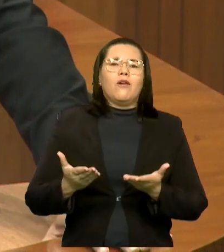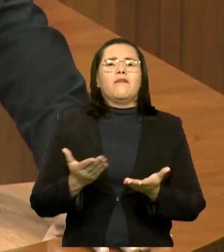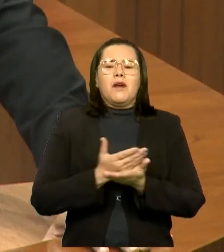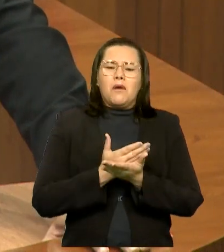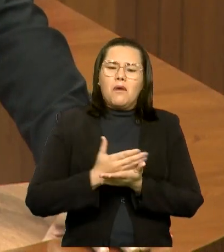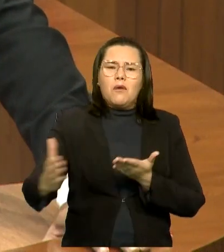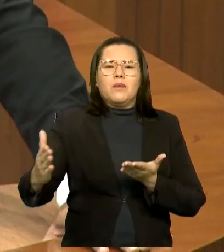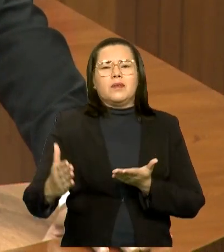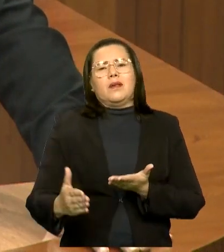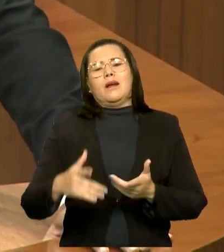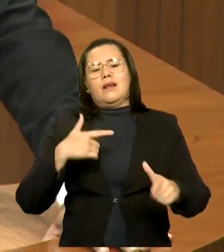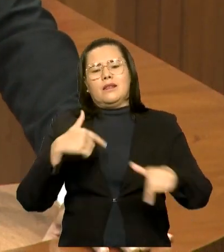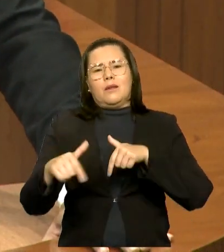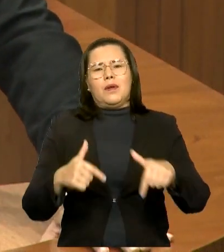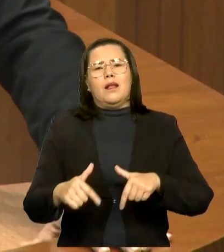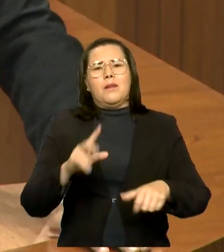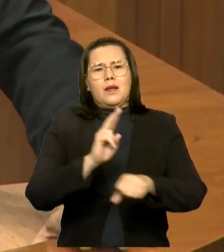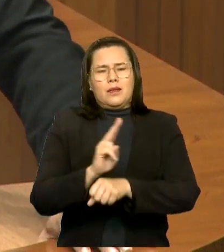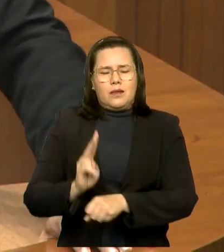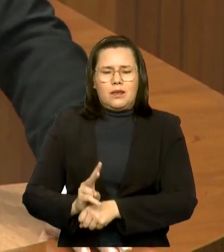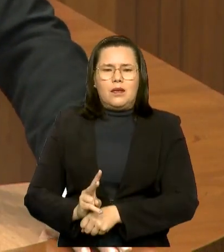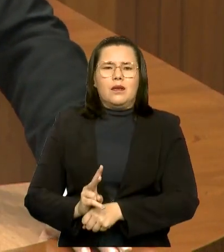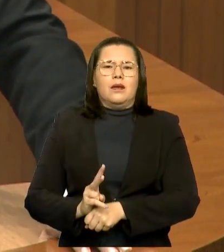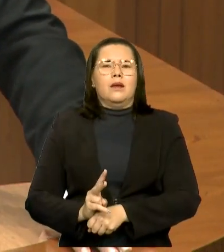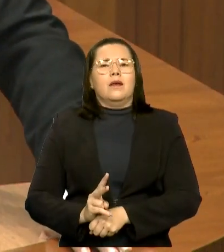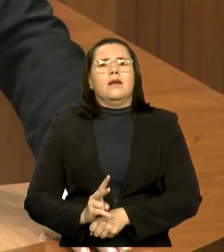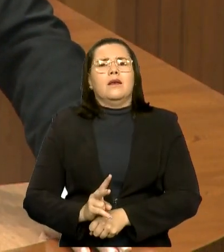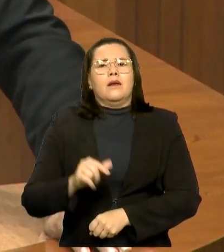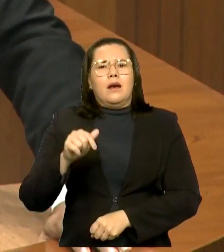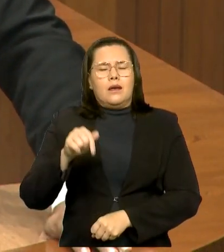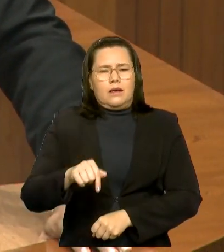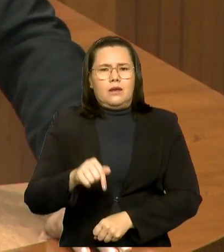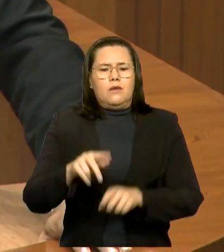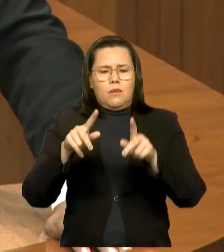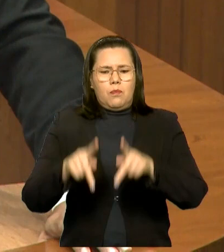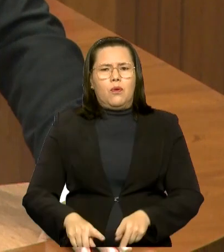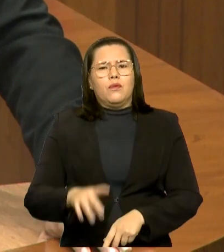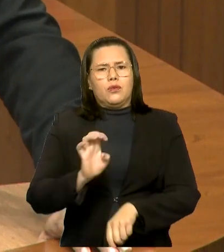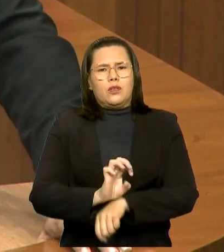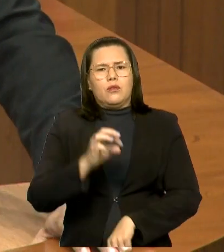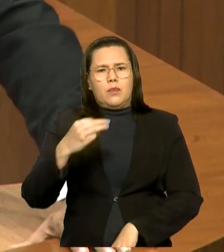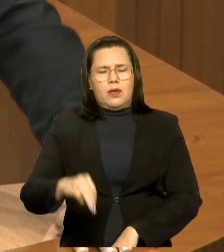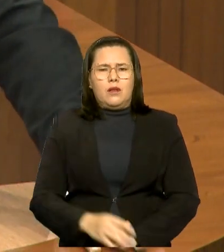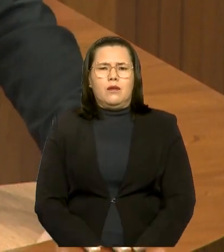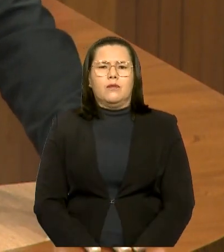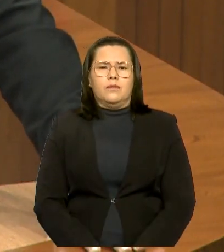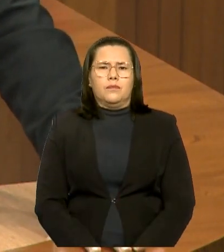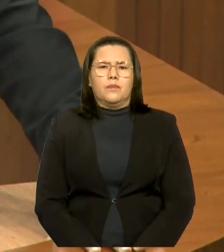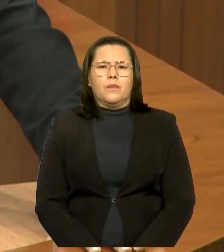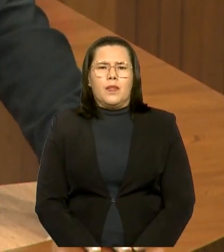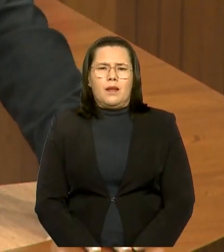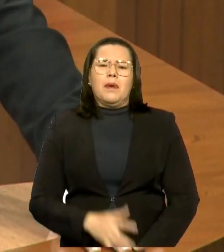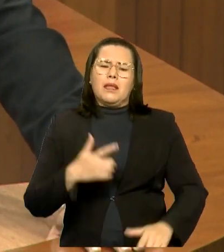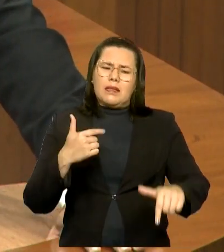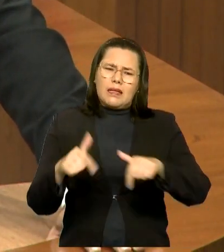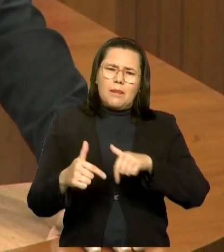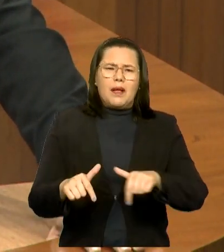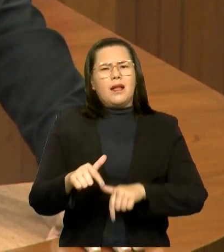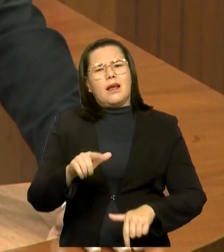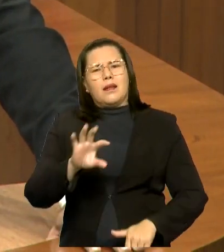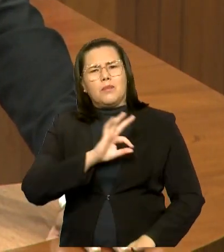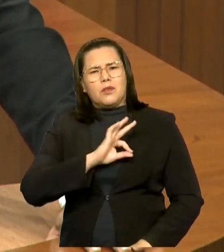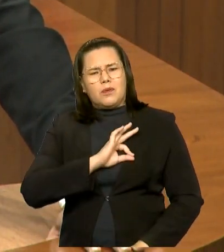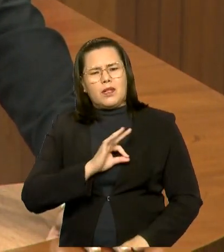prontos para defender o Estado do Maranhão, a Polícia Militar, a nossa sociedade. Prontos para defender a população do Estado do